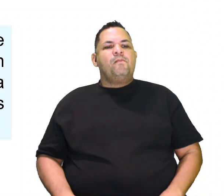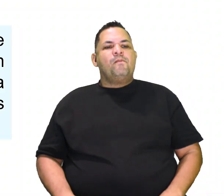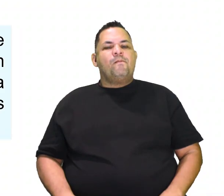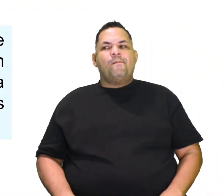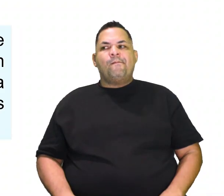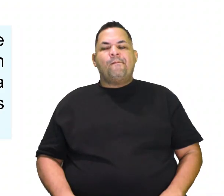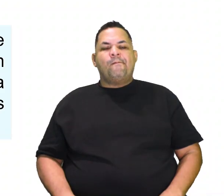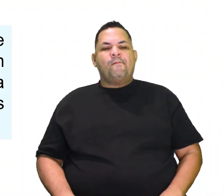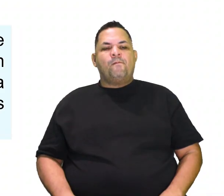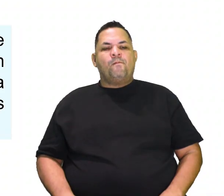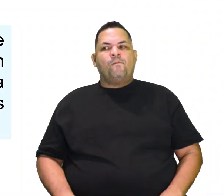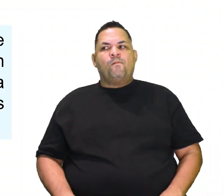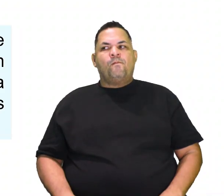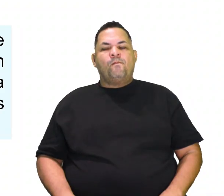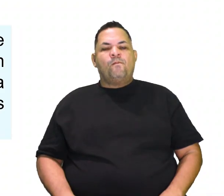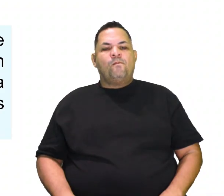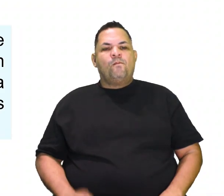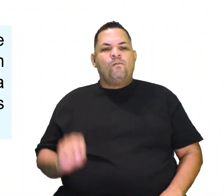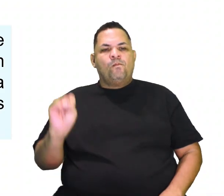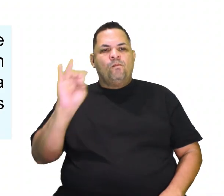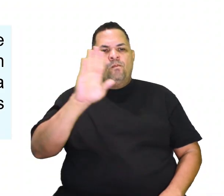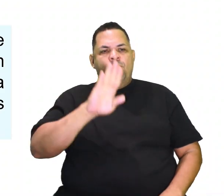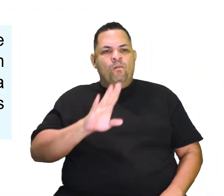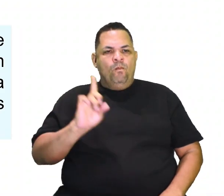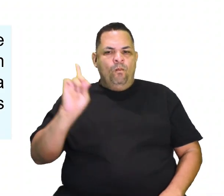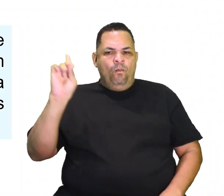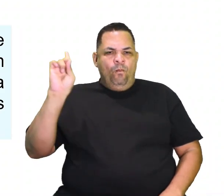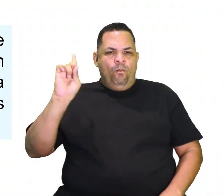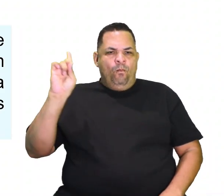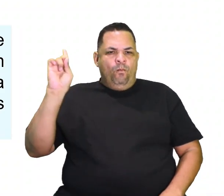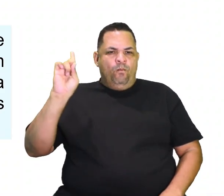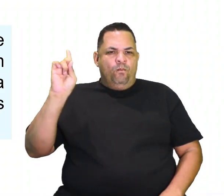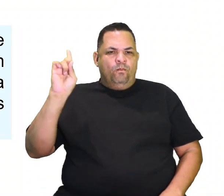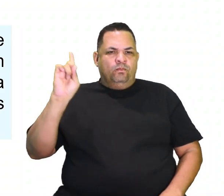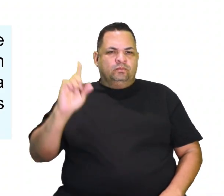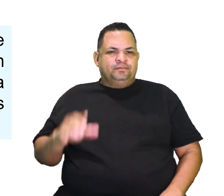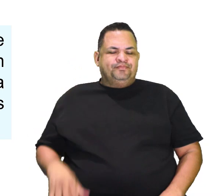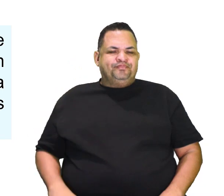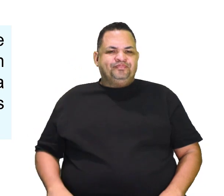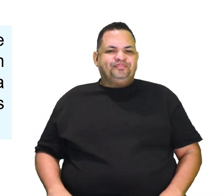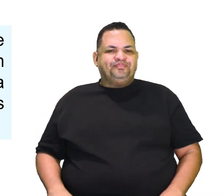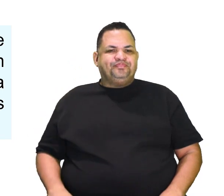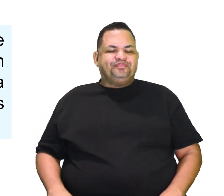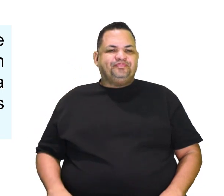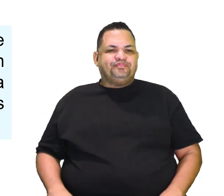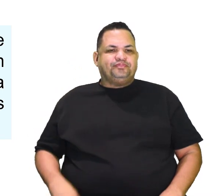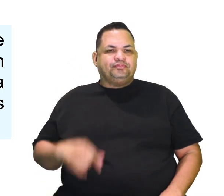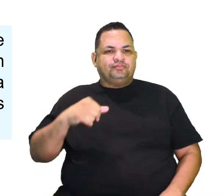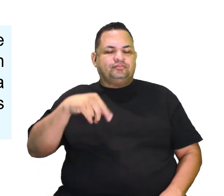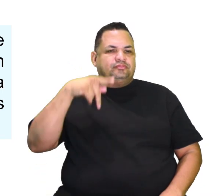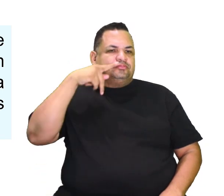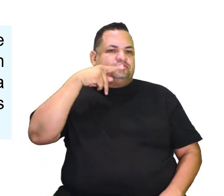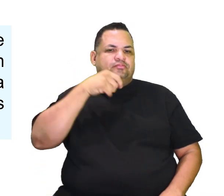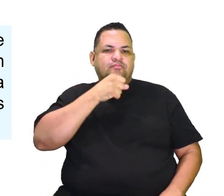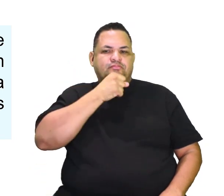do grafite. Aqui, essa imagem é aqui no viaduto, em Porto Velho.